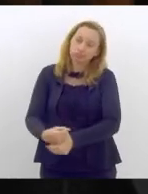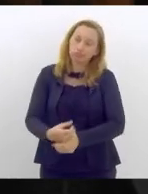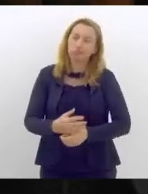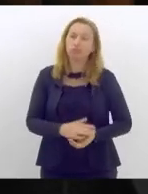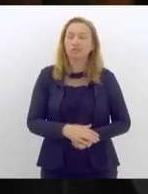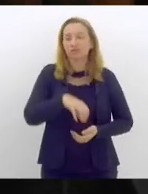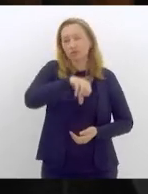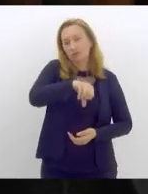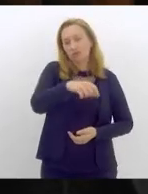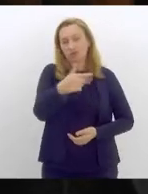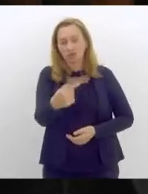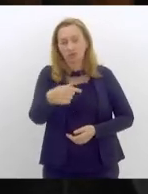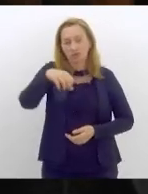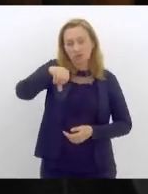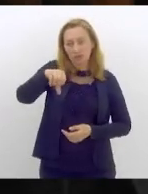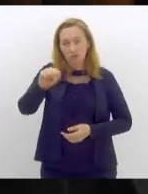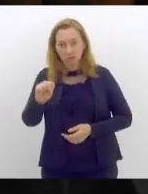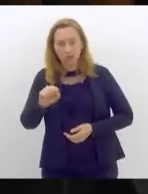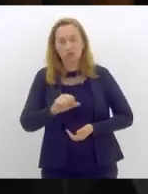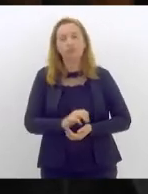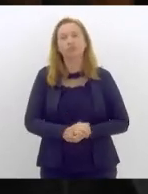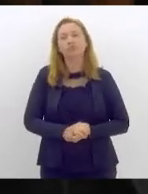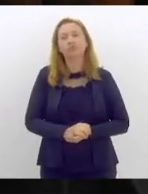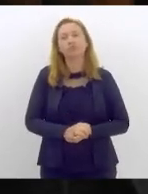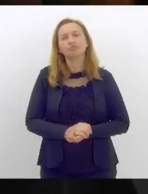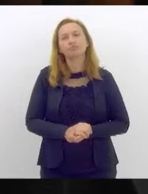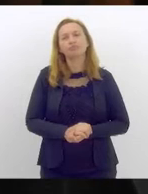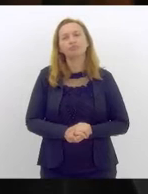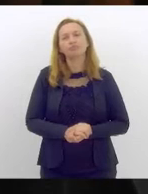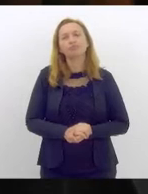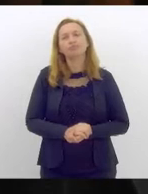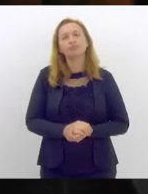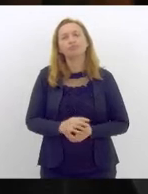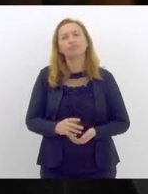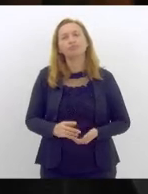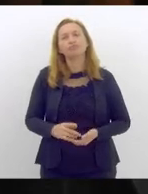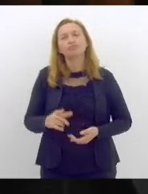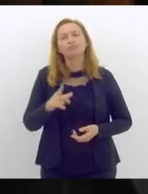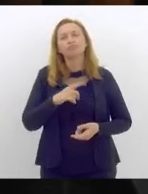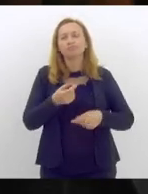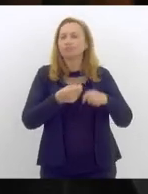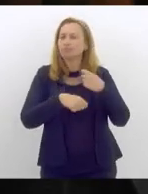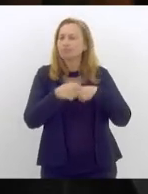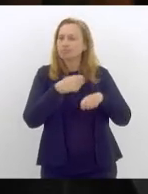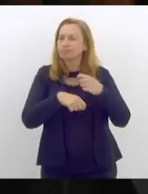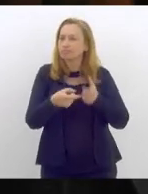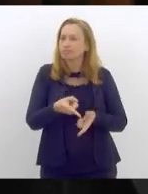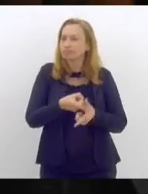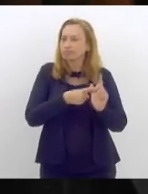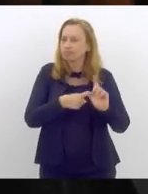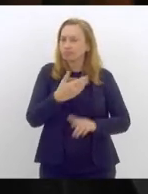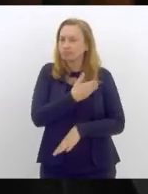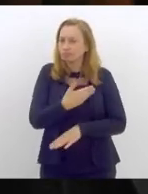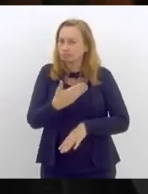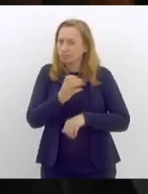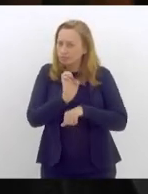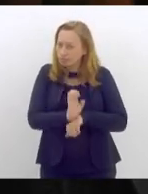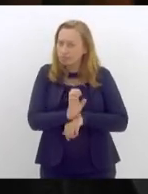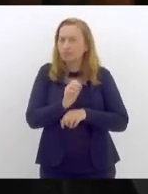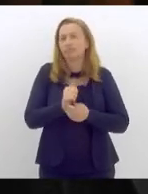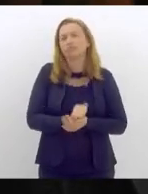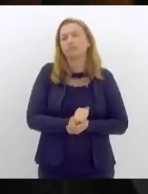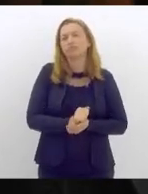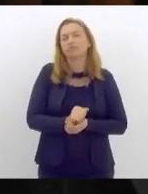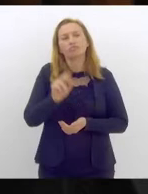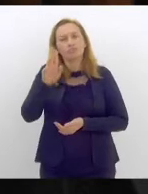em 97 e 98 quando houve a renegociação das dívidas do estado com a